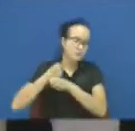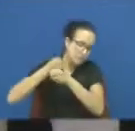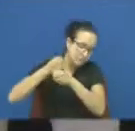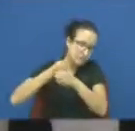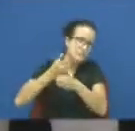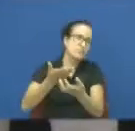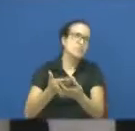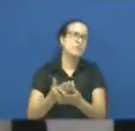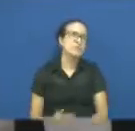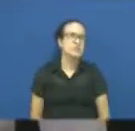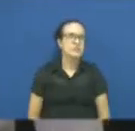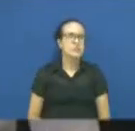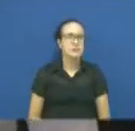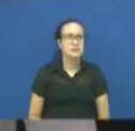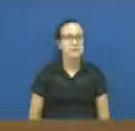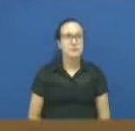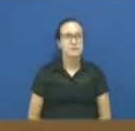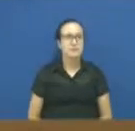muito tempo.